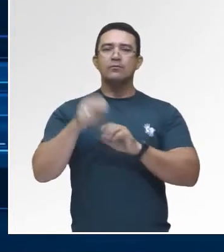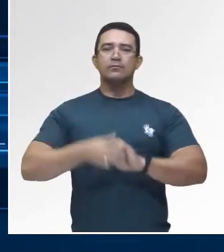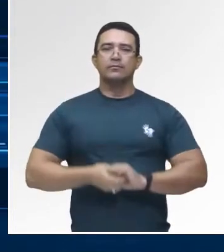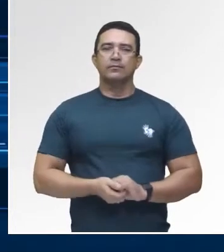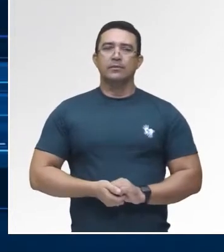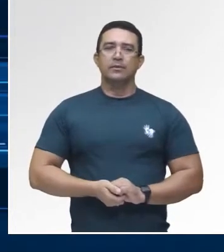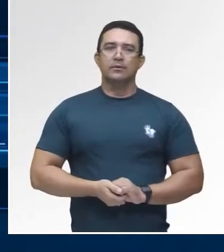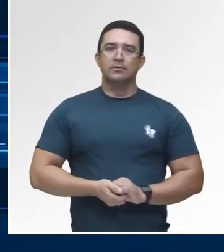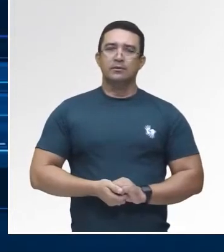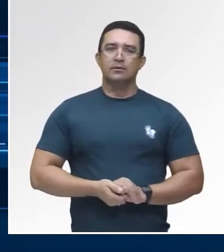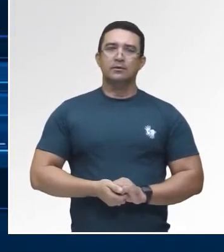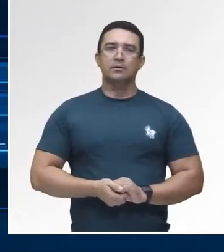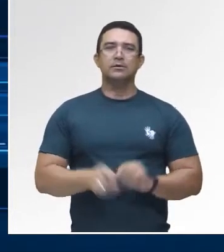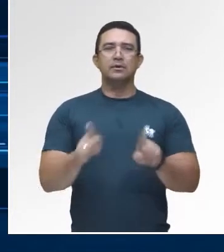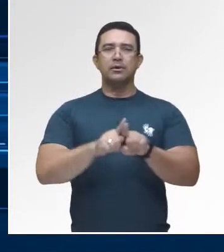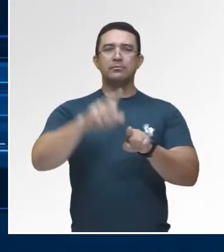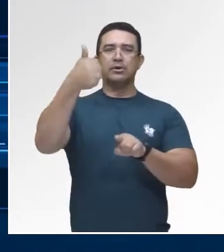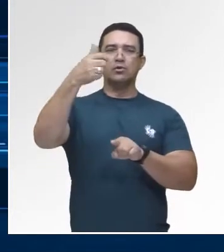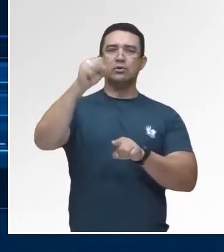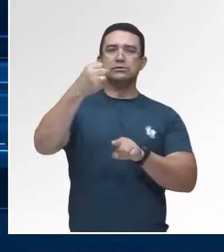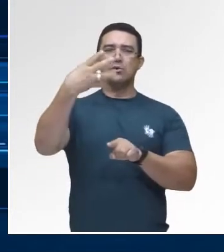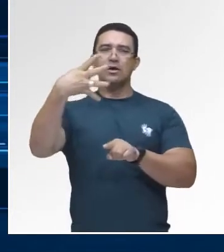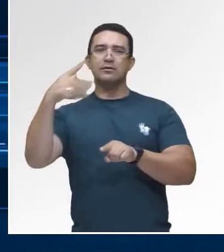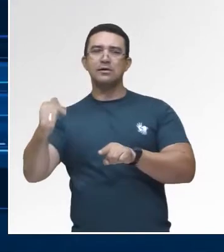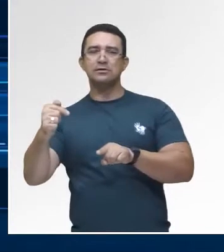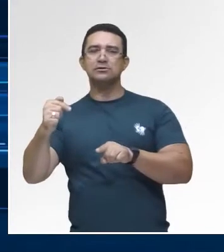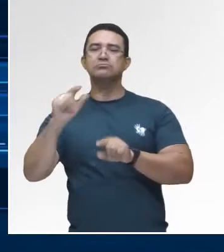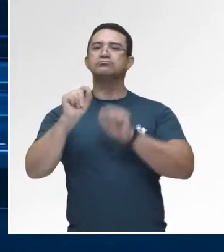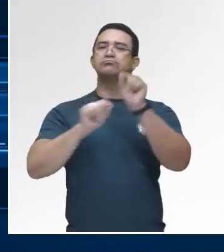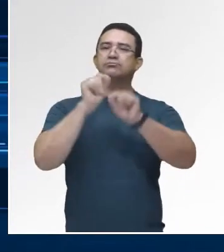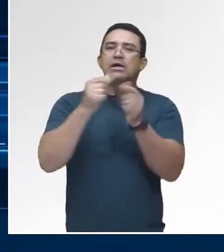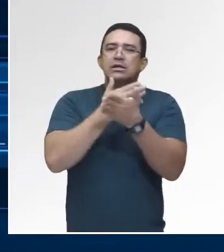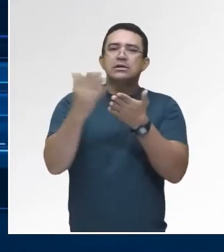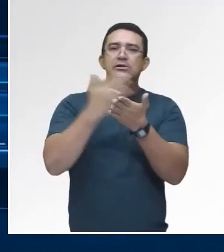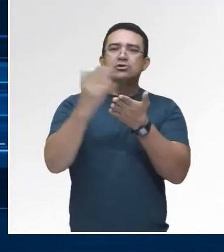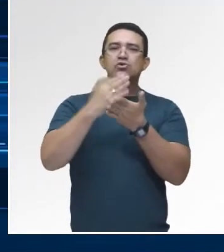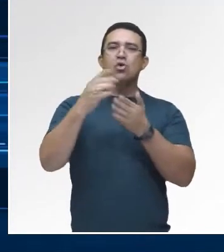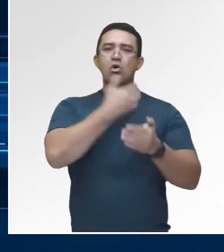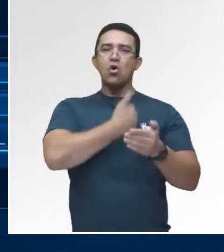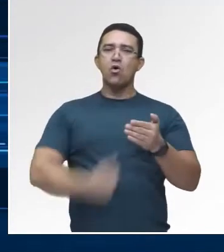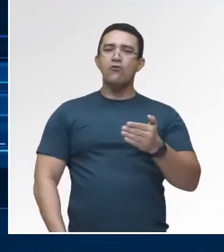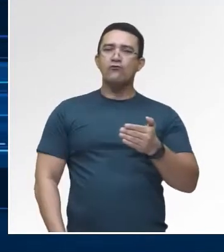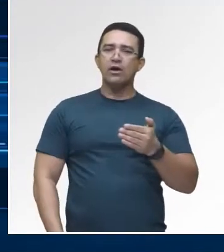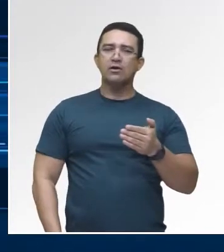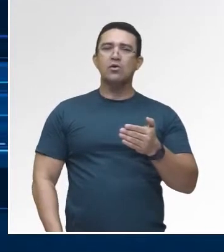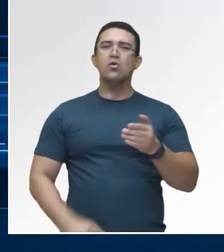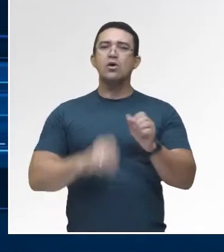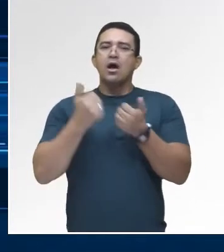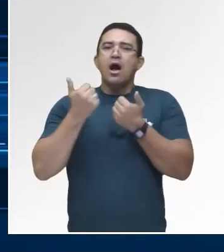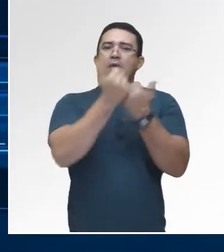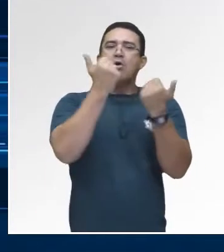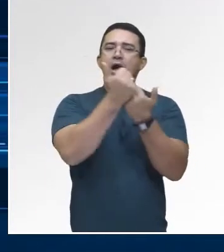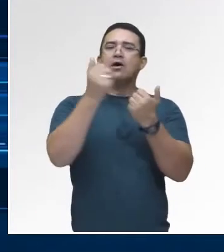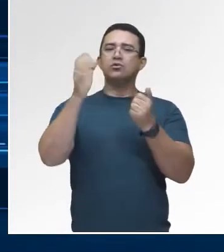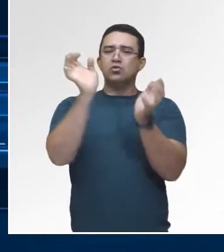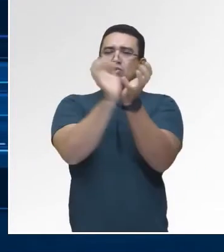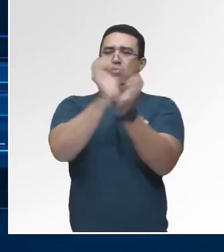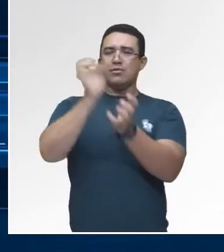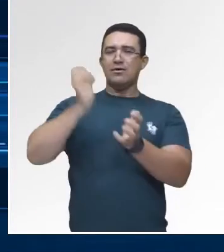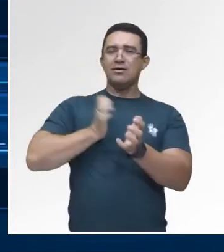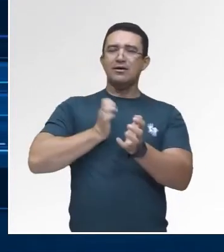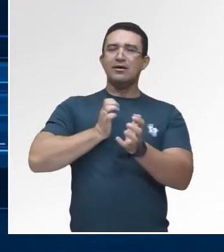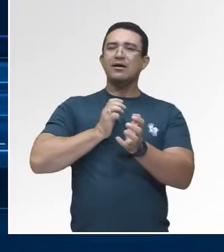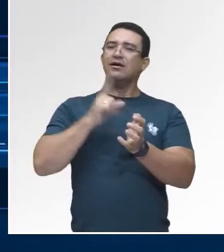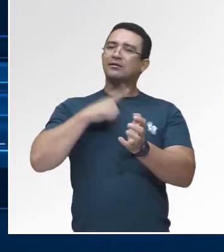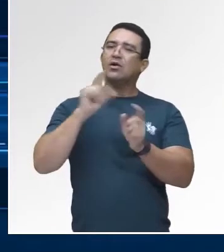Outra situação, em 1847, início do governo da Regeneração, apoiado pela burguesia, deu